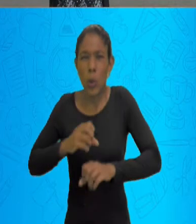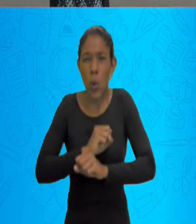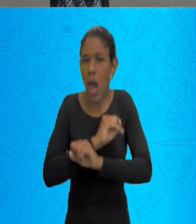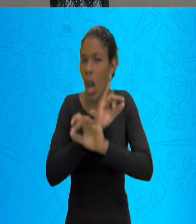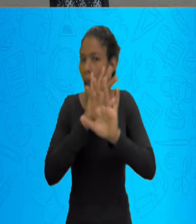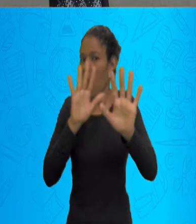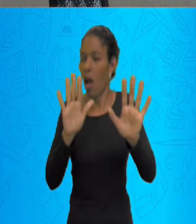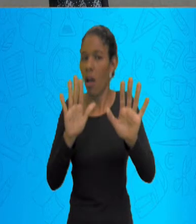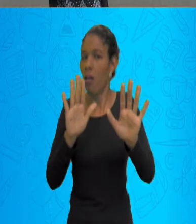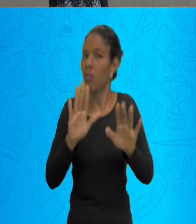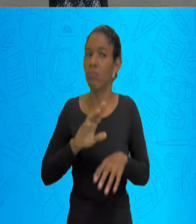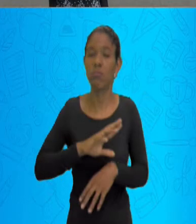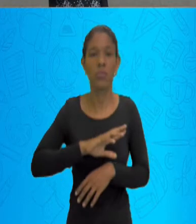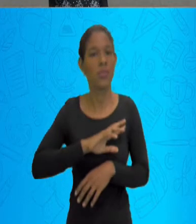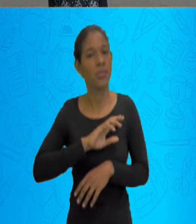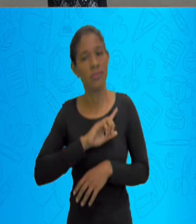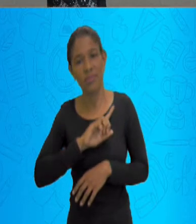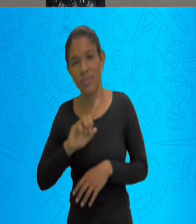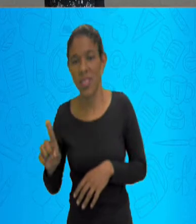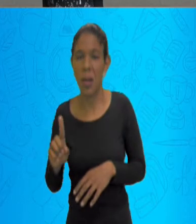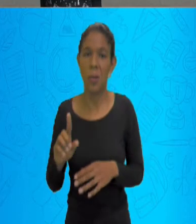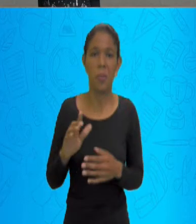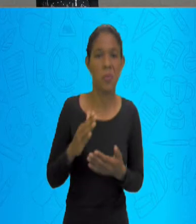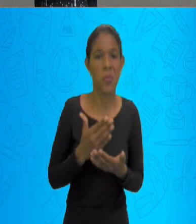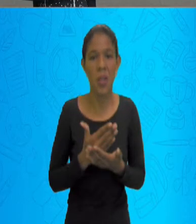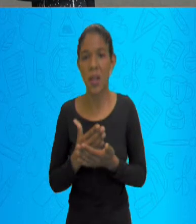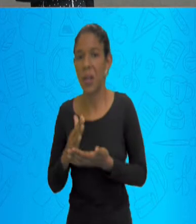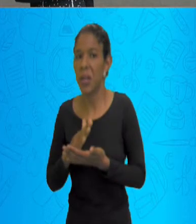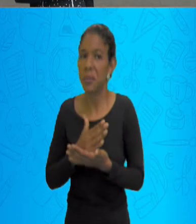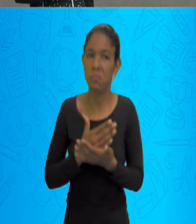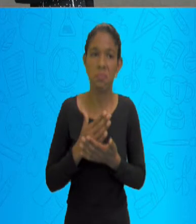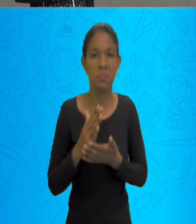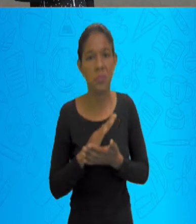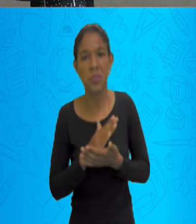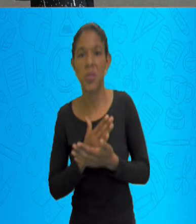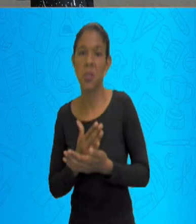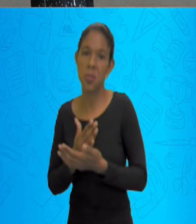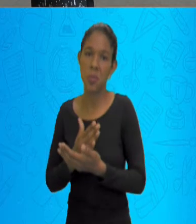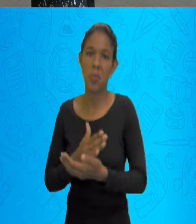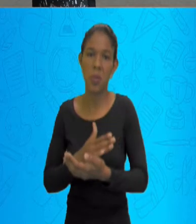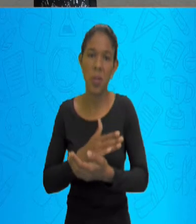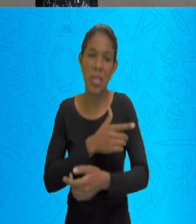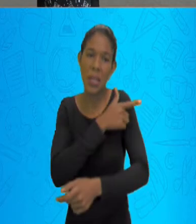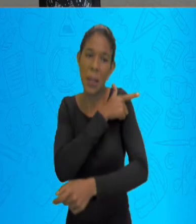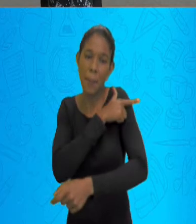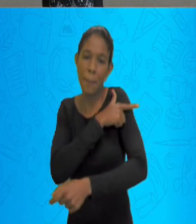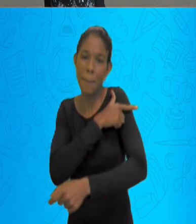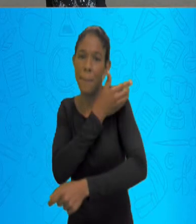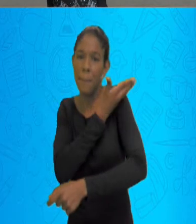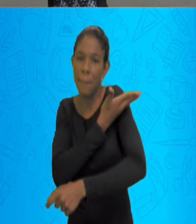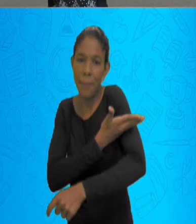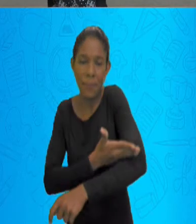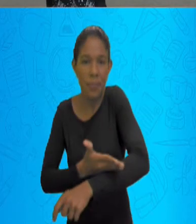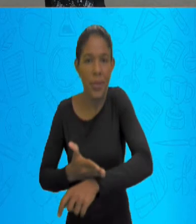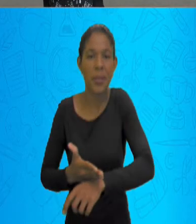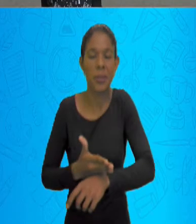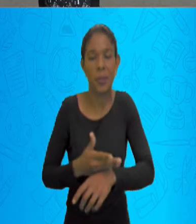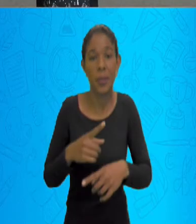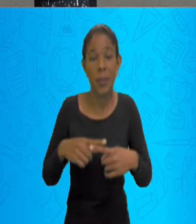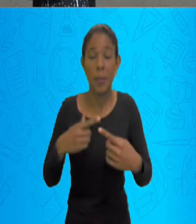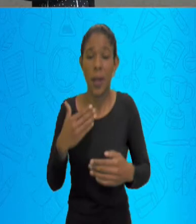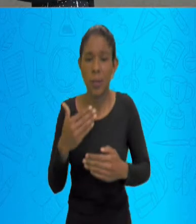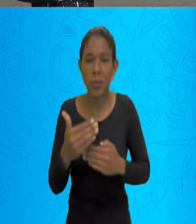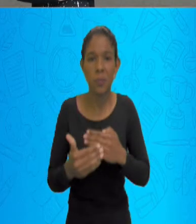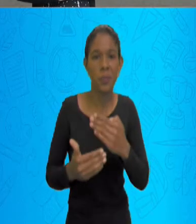reflexão dos nossos olhos, né, dessa claridade, para o pelo dele ser tão branquinho, mas é justamente esse processo de adaptação que